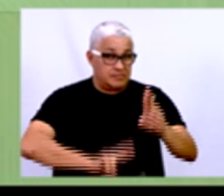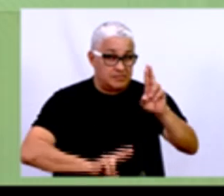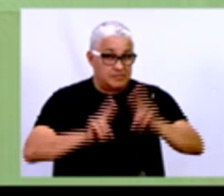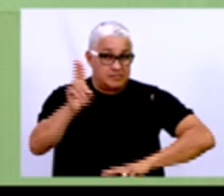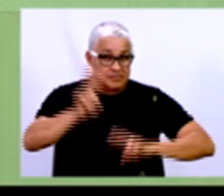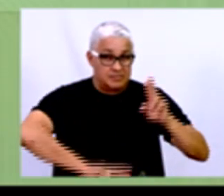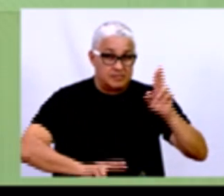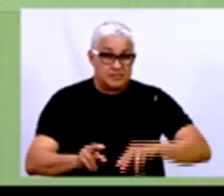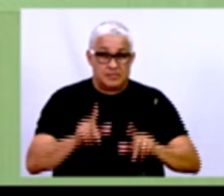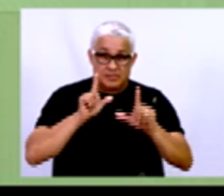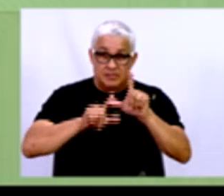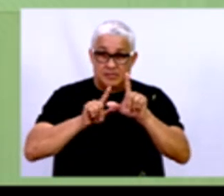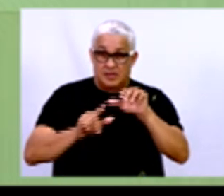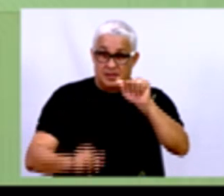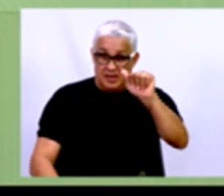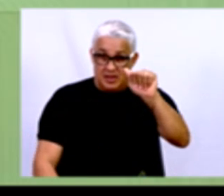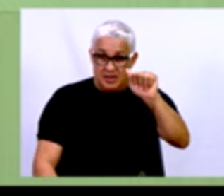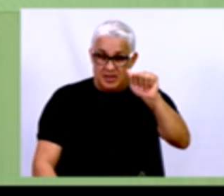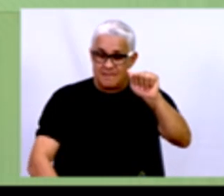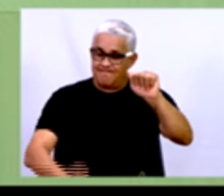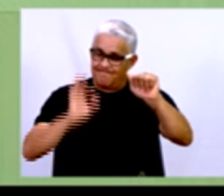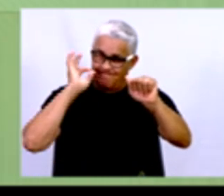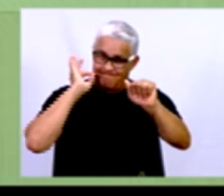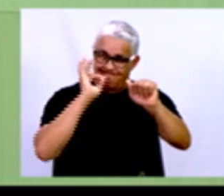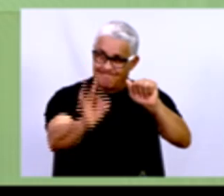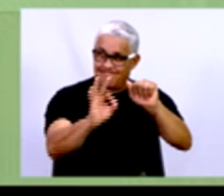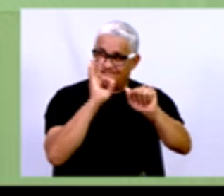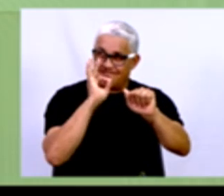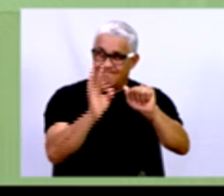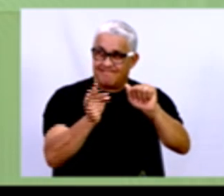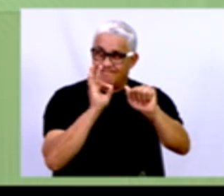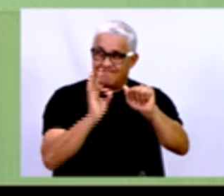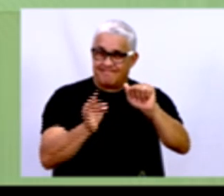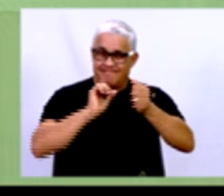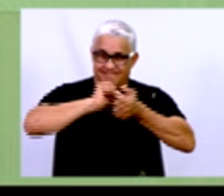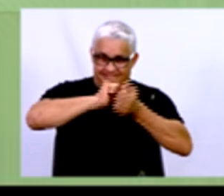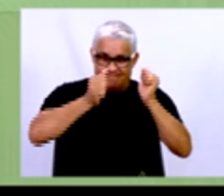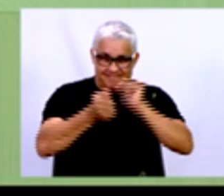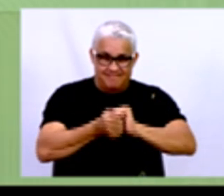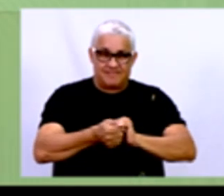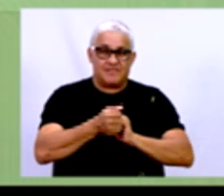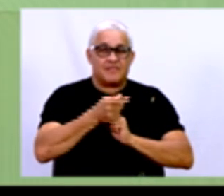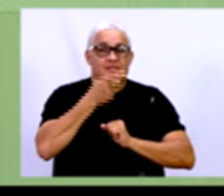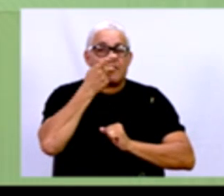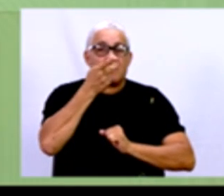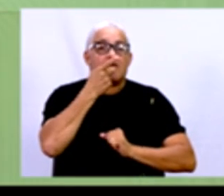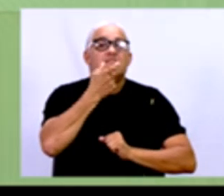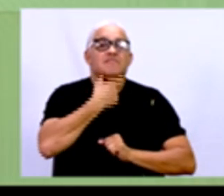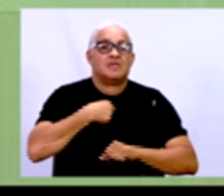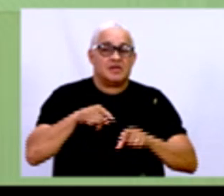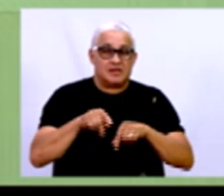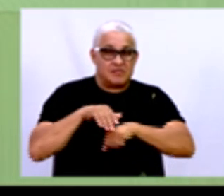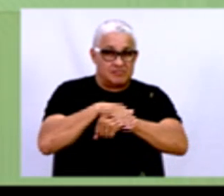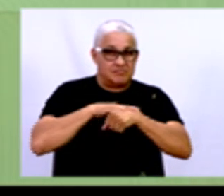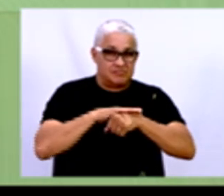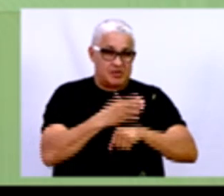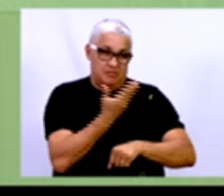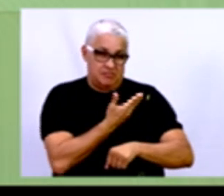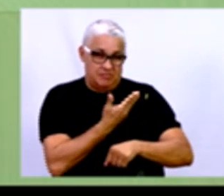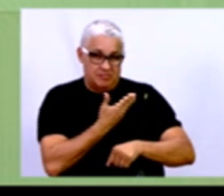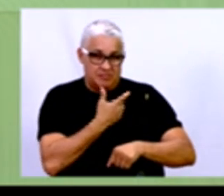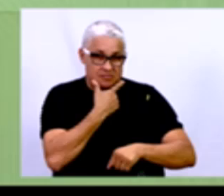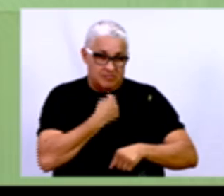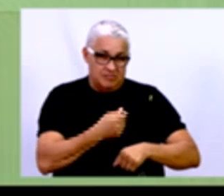letra A. Muito Será que é a bem, letra A? isso mesmo, é a adequação de sua fala à conversa com um amigo caracterizada